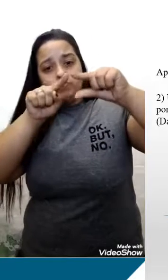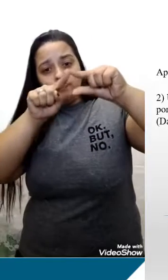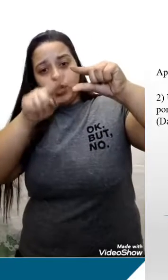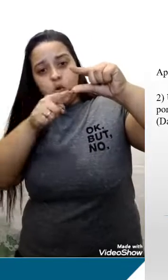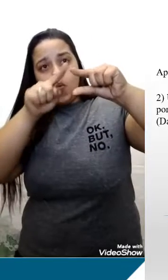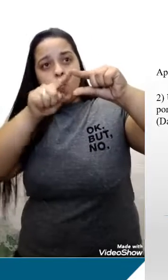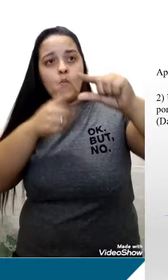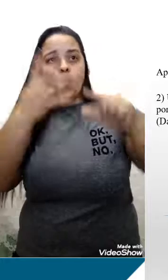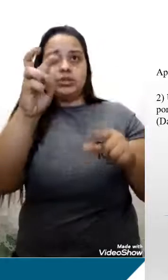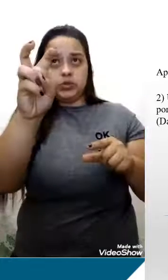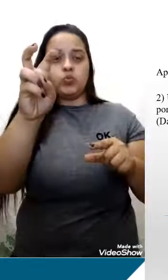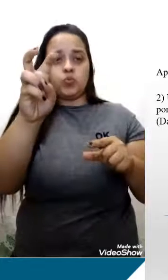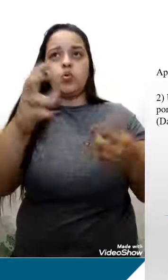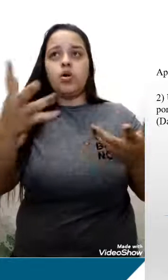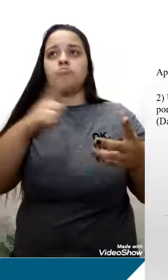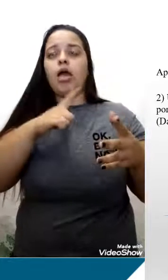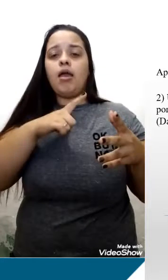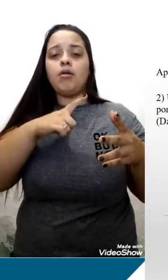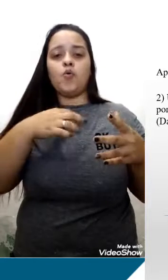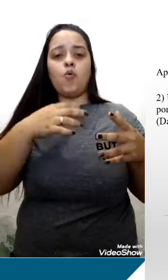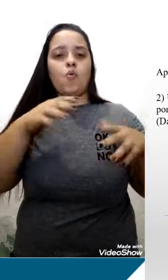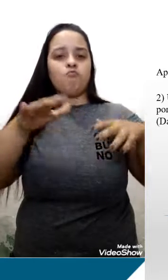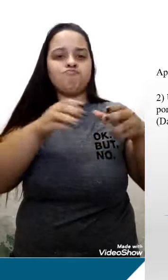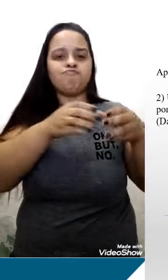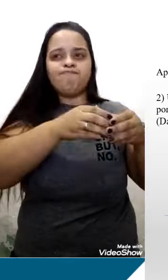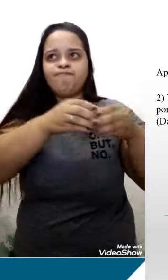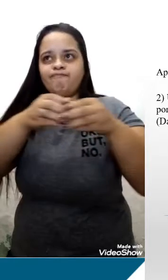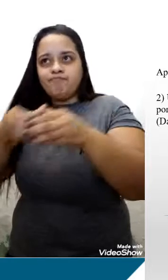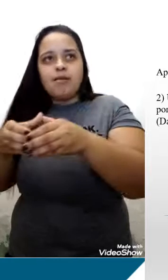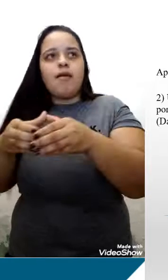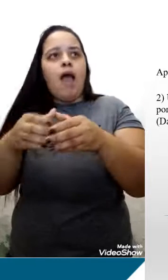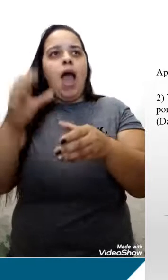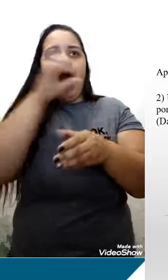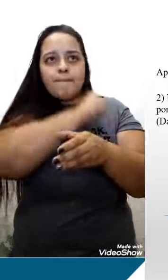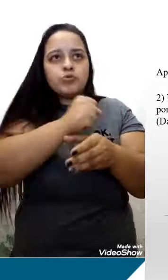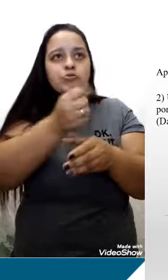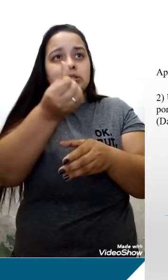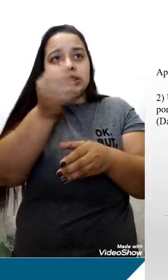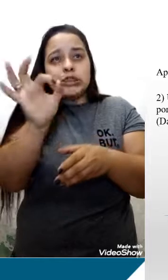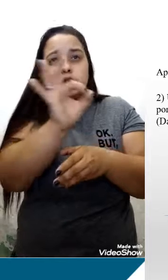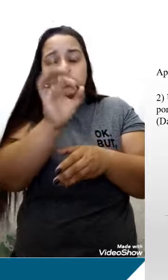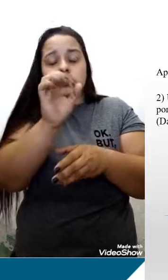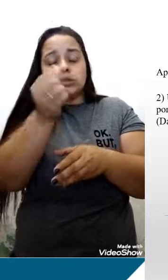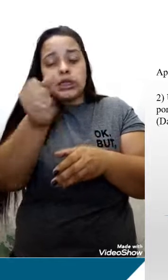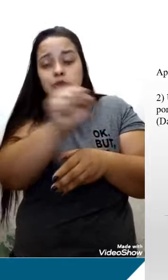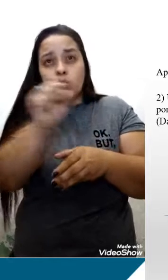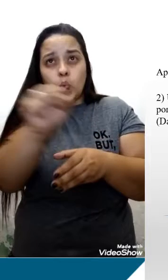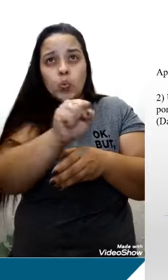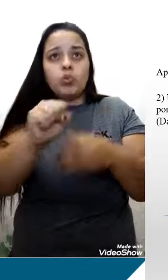direção do deslocamento e move o corpo por uma distância de 100 metros em 6 segundos. Calcular a potência